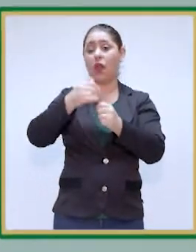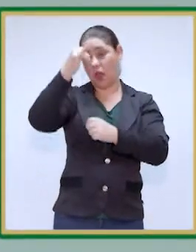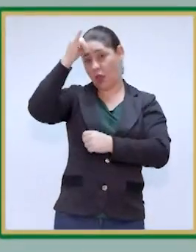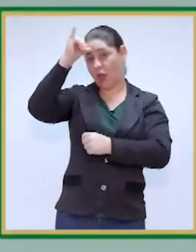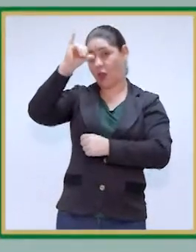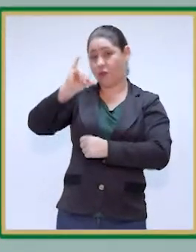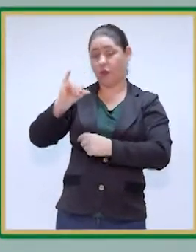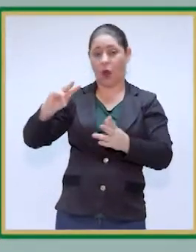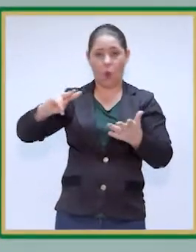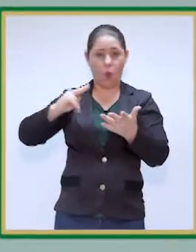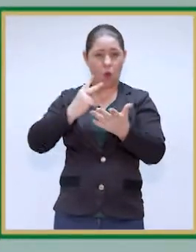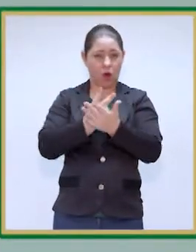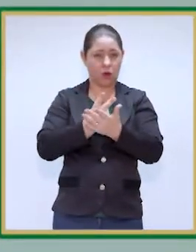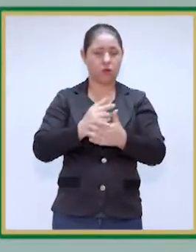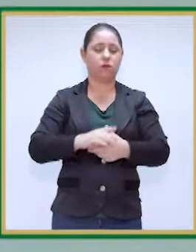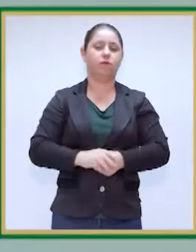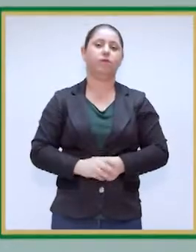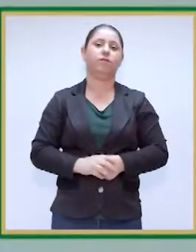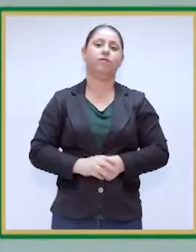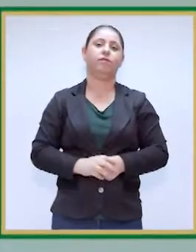para evitar os abusos.